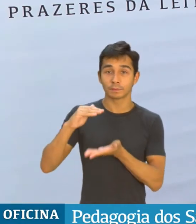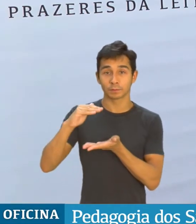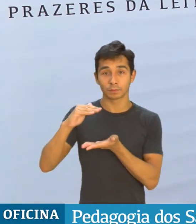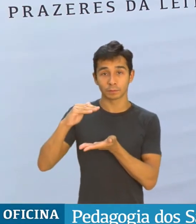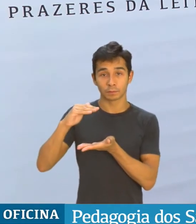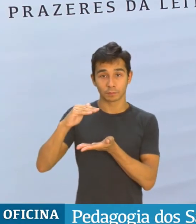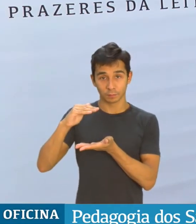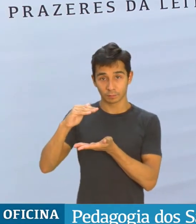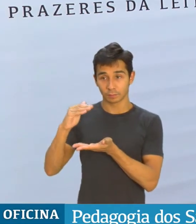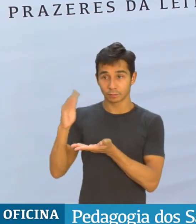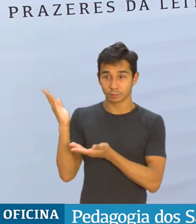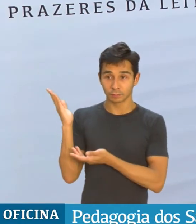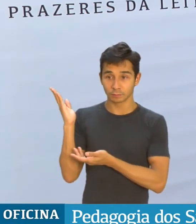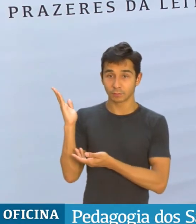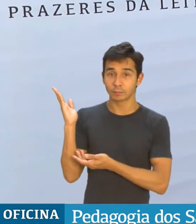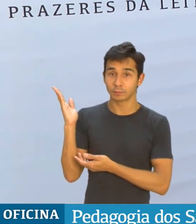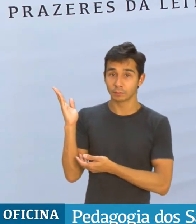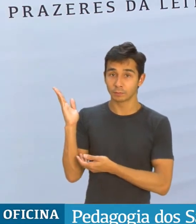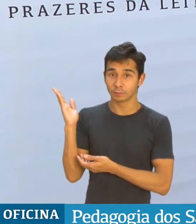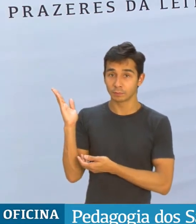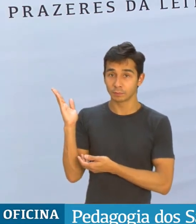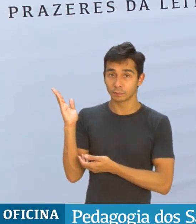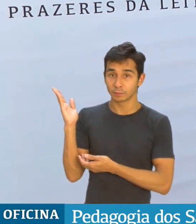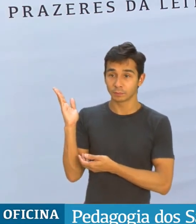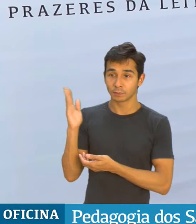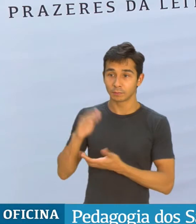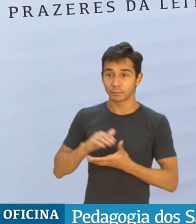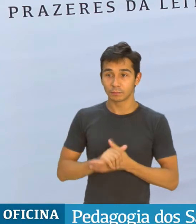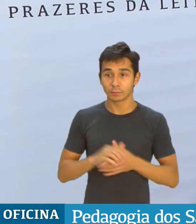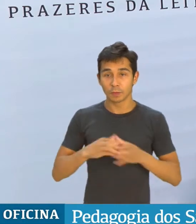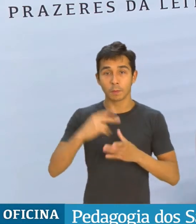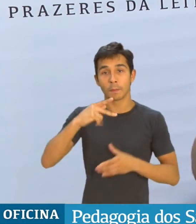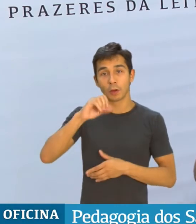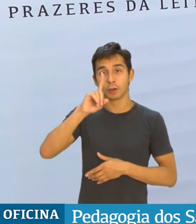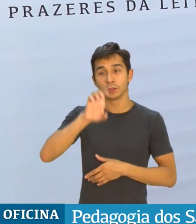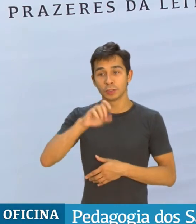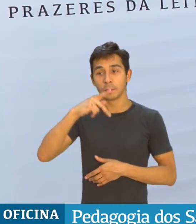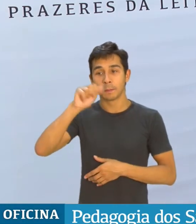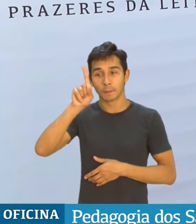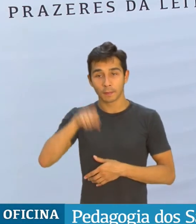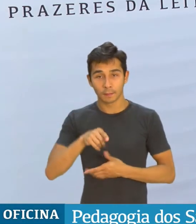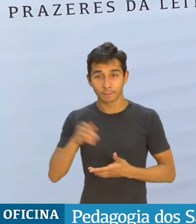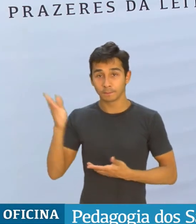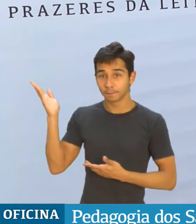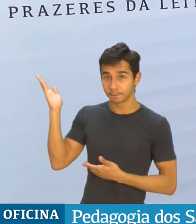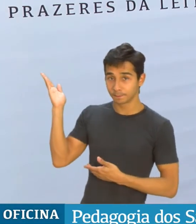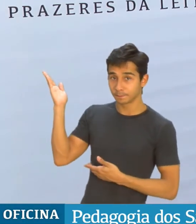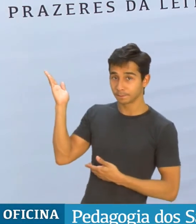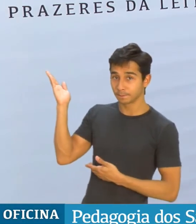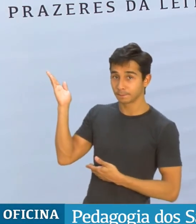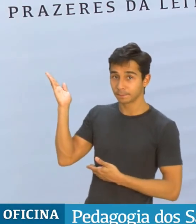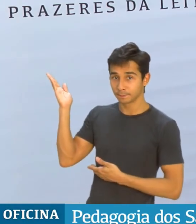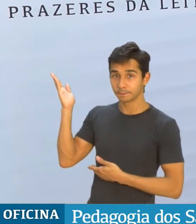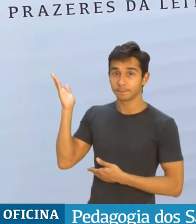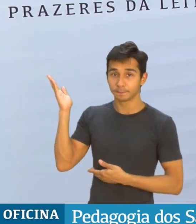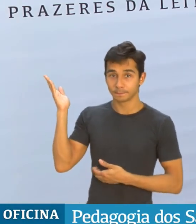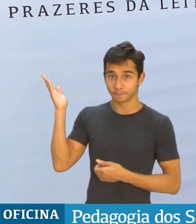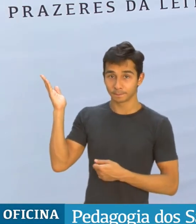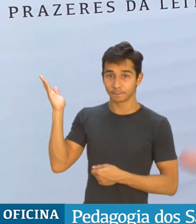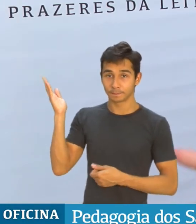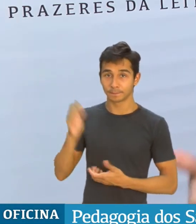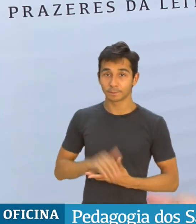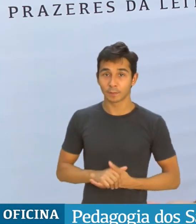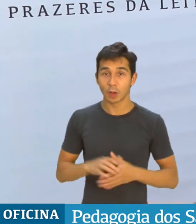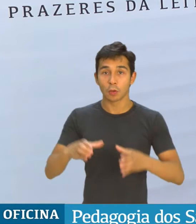aqui, Pode Pá, que é a coleção Pode Pá que é nós que tá. A gente tem um trabalho, né,